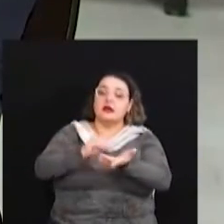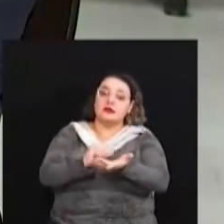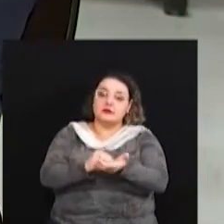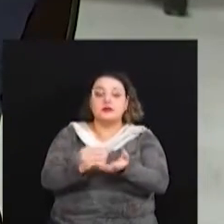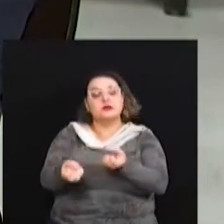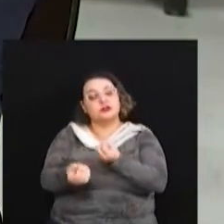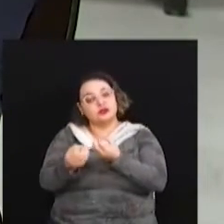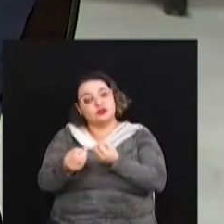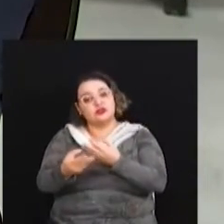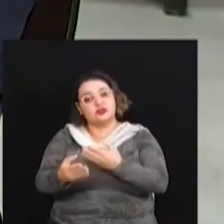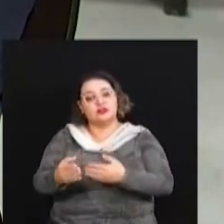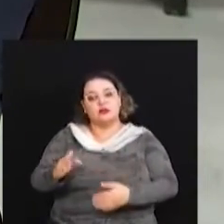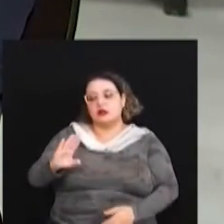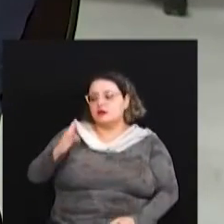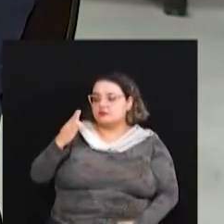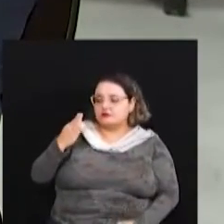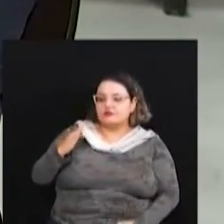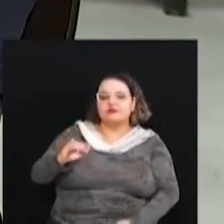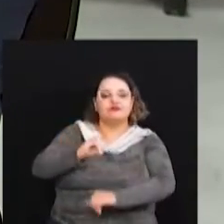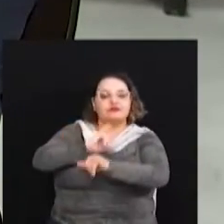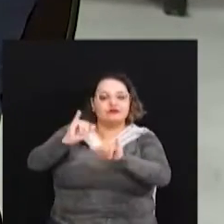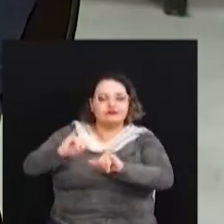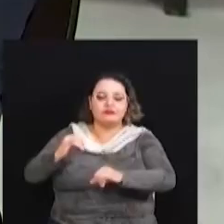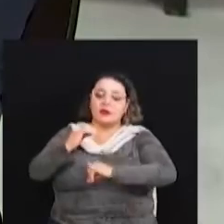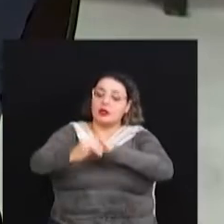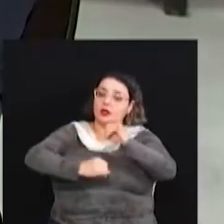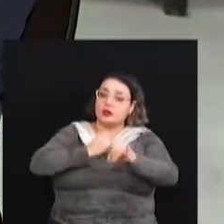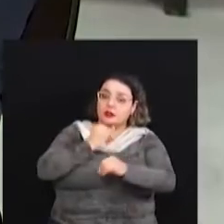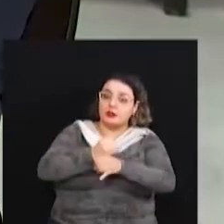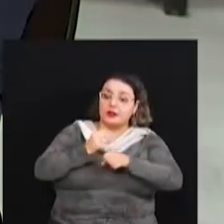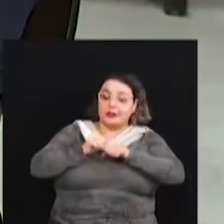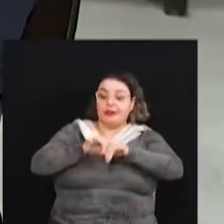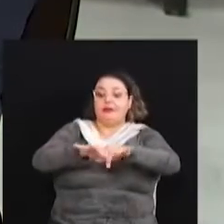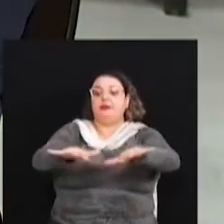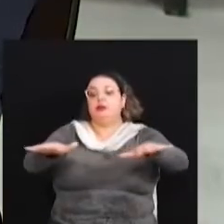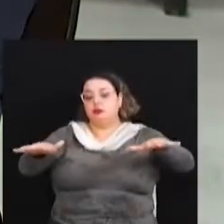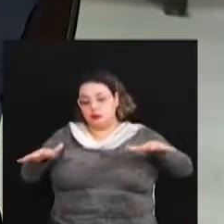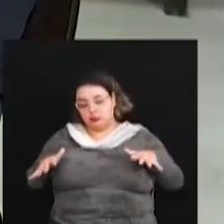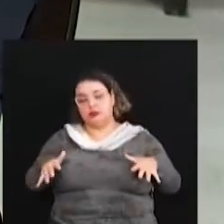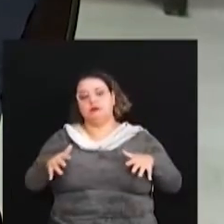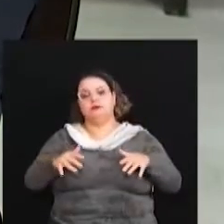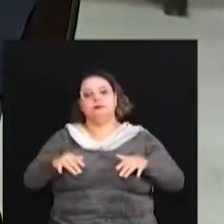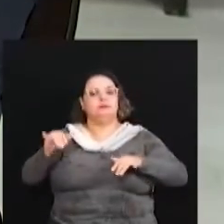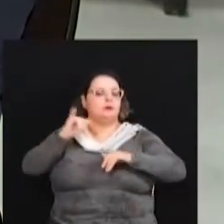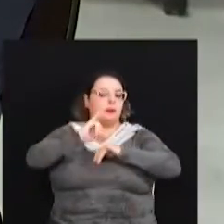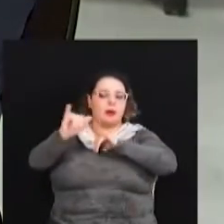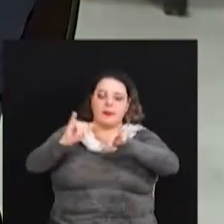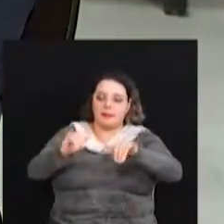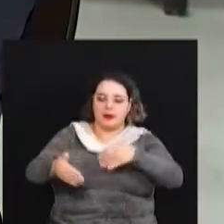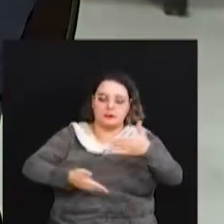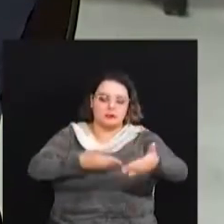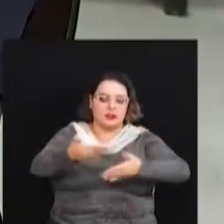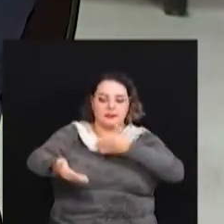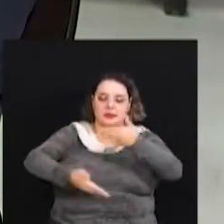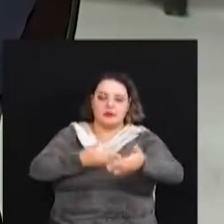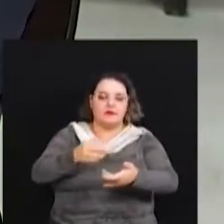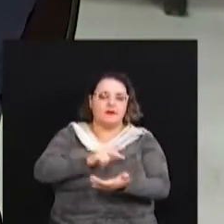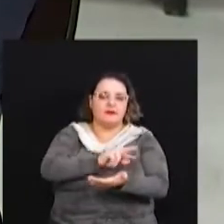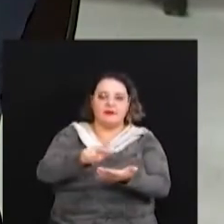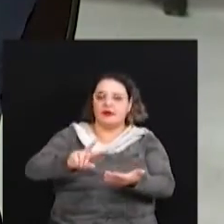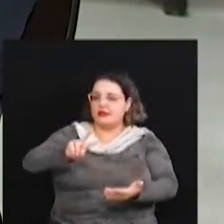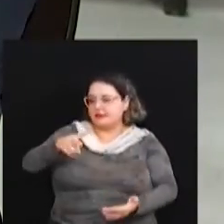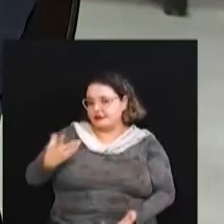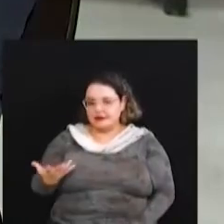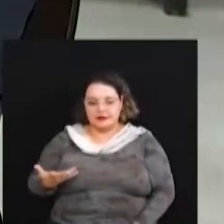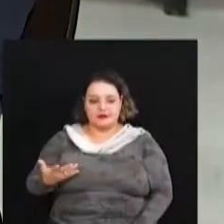desinformação, de fake news, de internet, né, um ambiente tão fluido em que mensagens são compartilhadas milhares